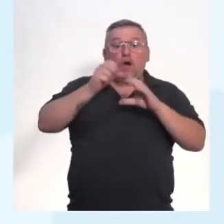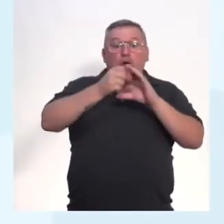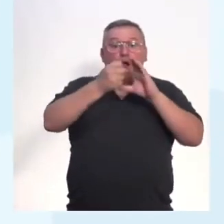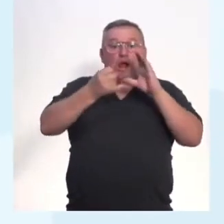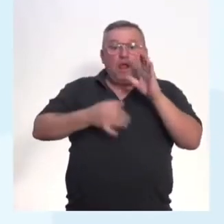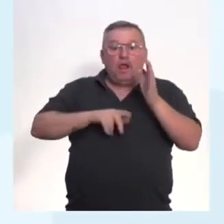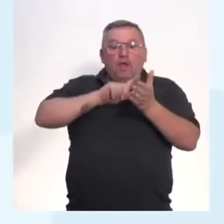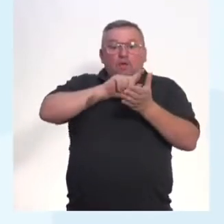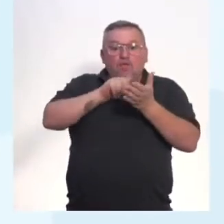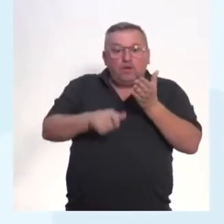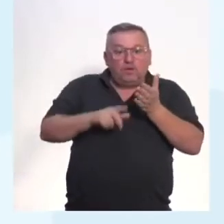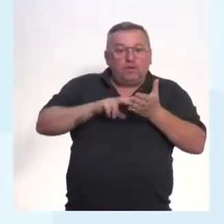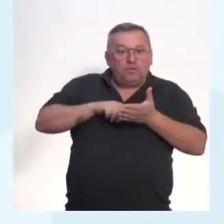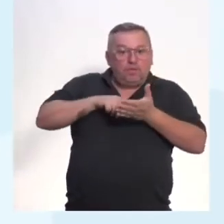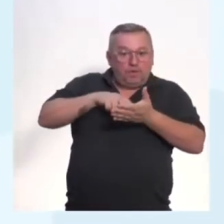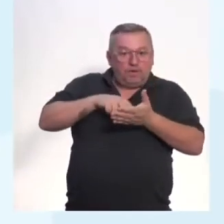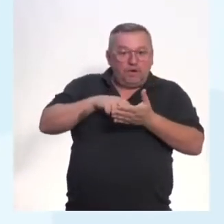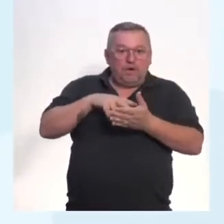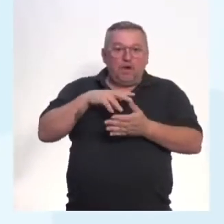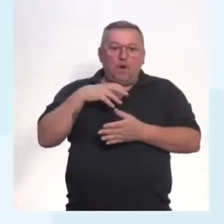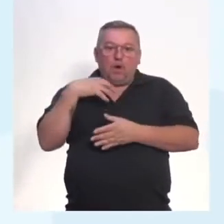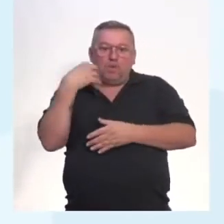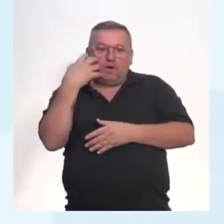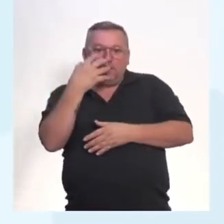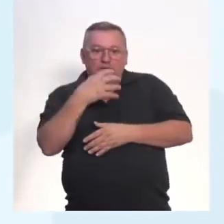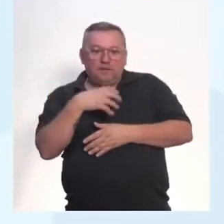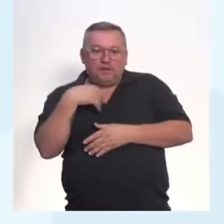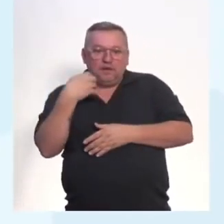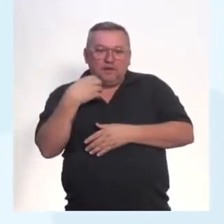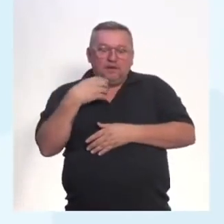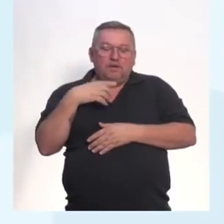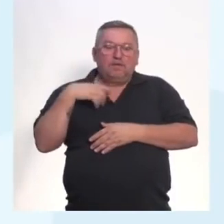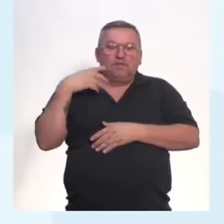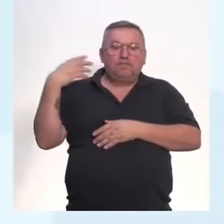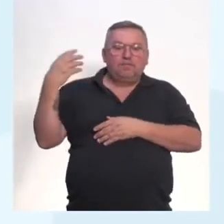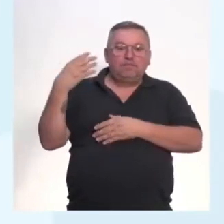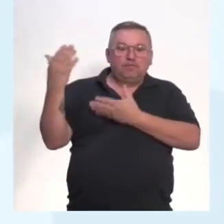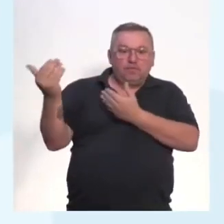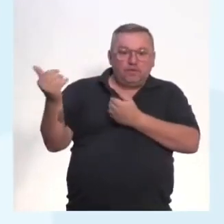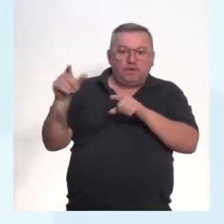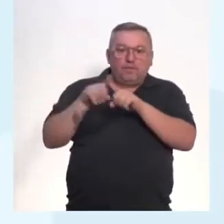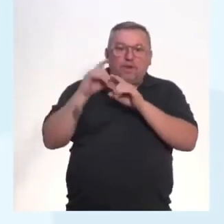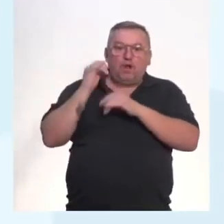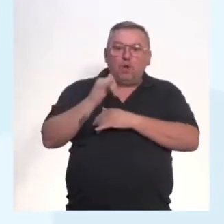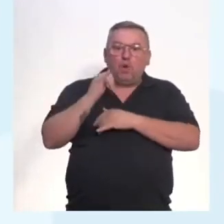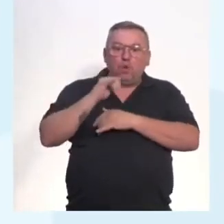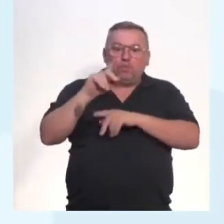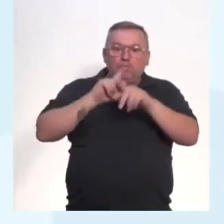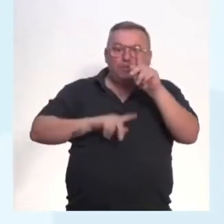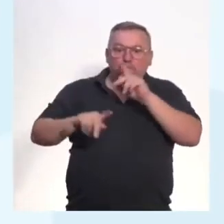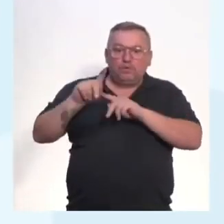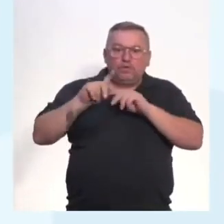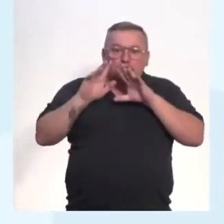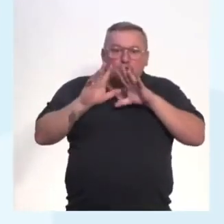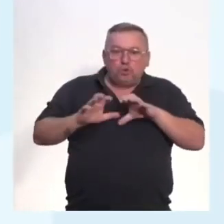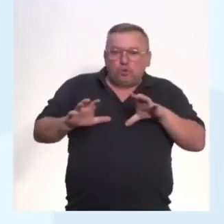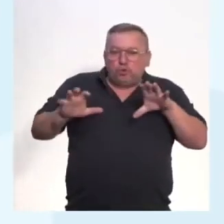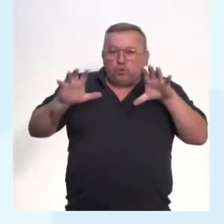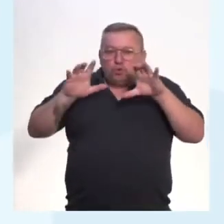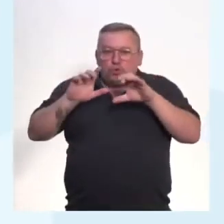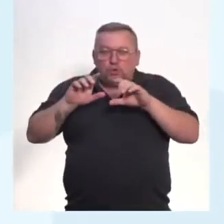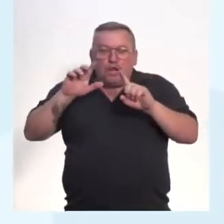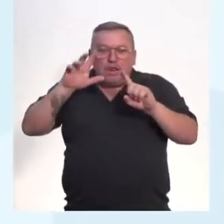conta características dos gêneros e suportes. Romances, infantos juvenis, contos populares, contos de